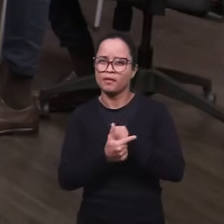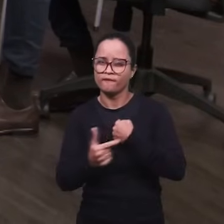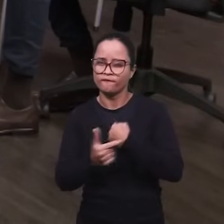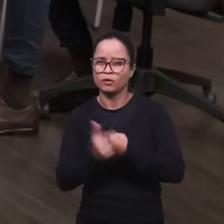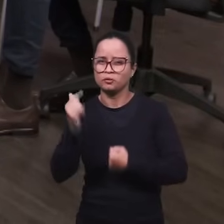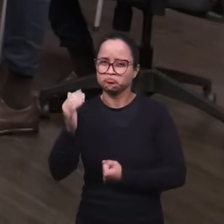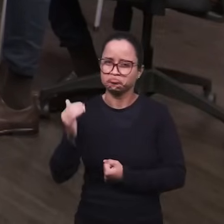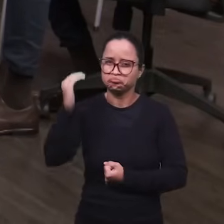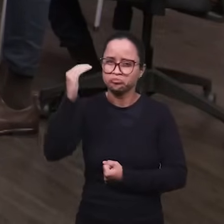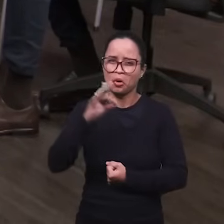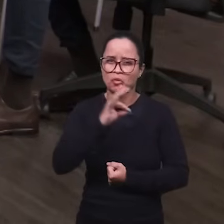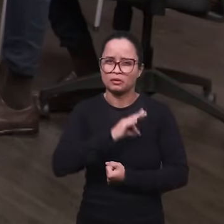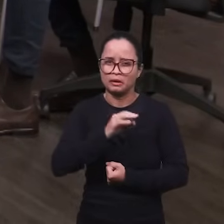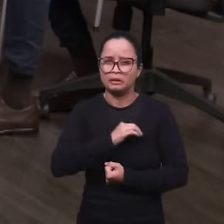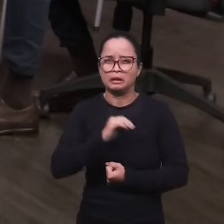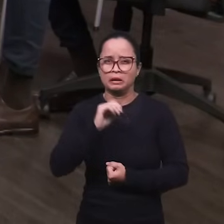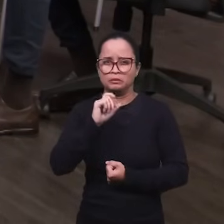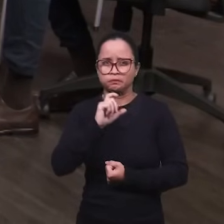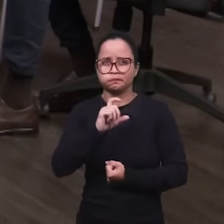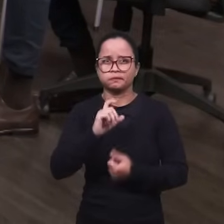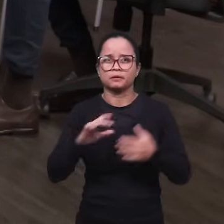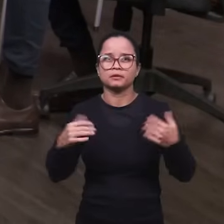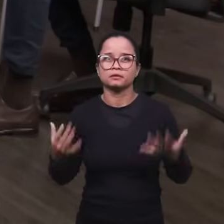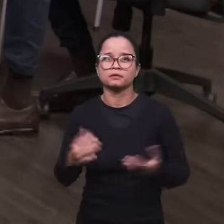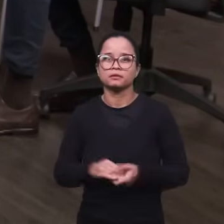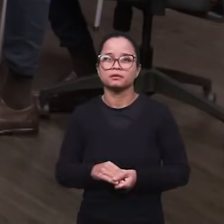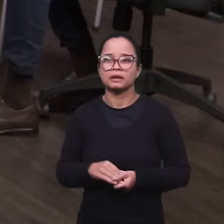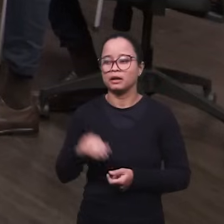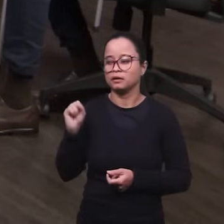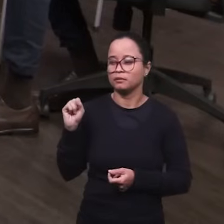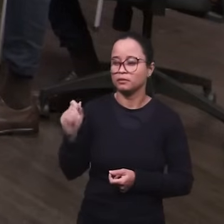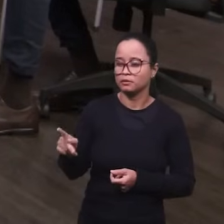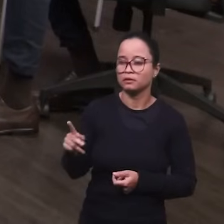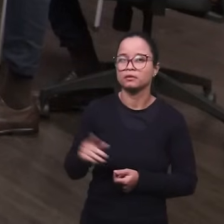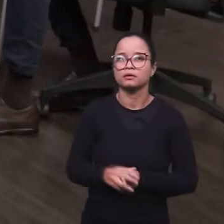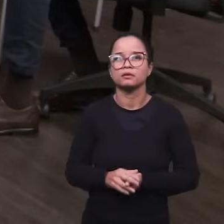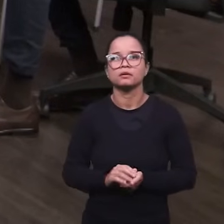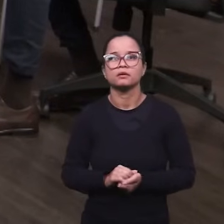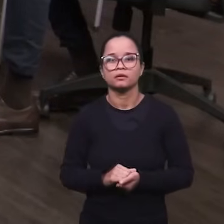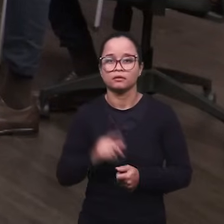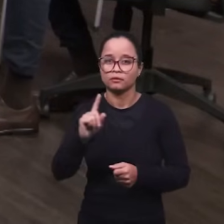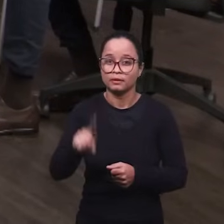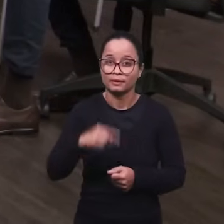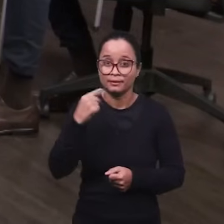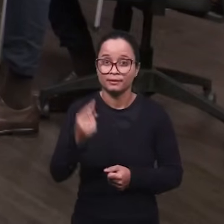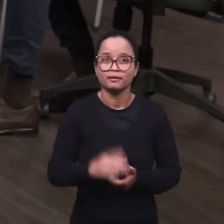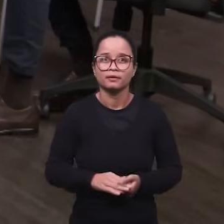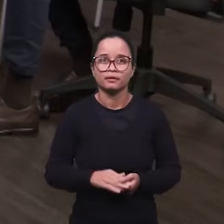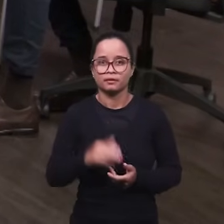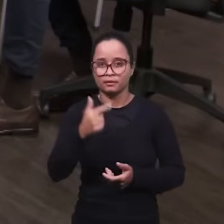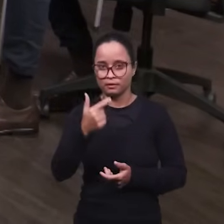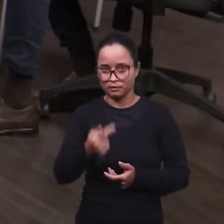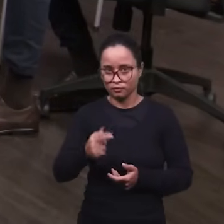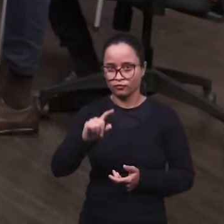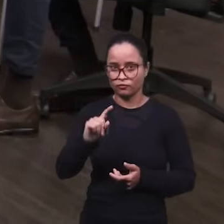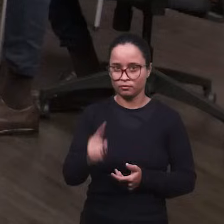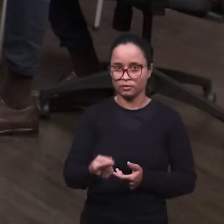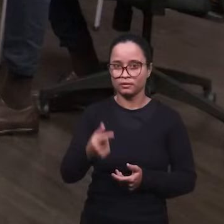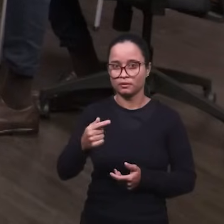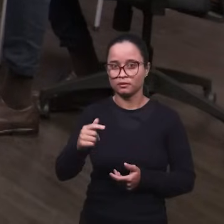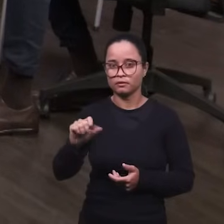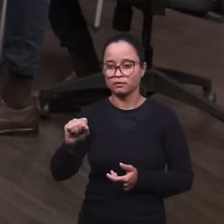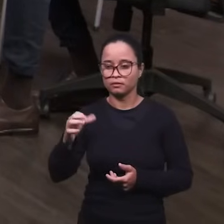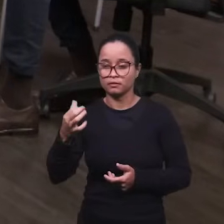com uma função alta, com um salário altíssimo, e ele, na hora de se aposentar, se ele começou depois da reforma, imagina ele se aposentar com